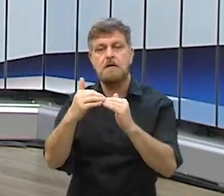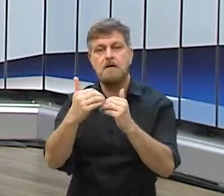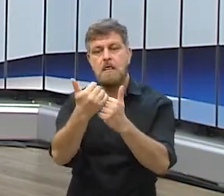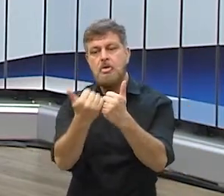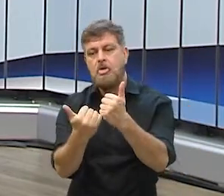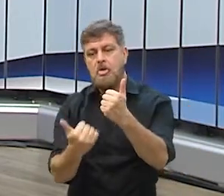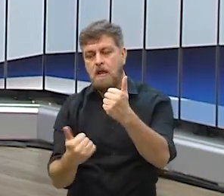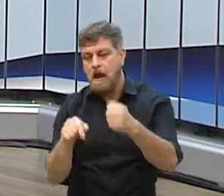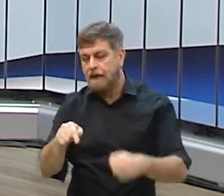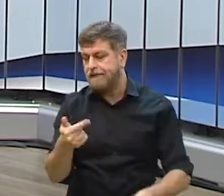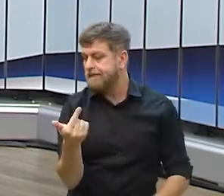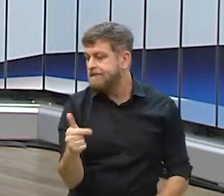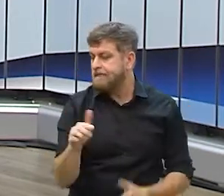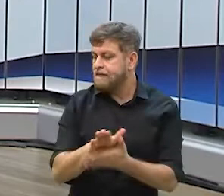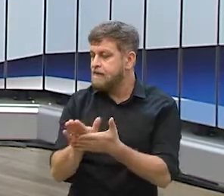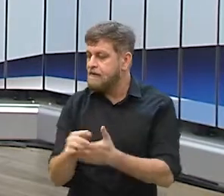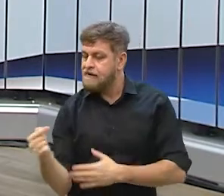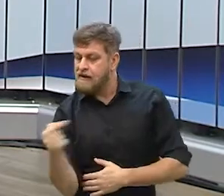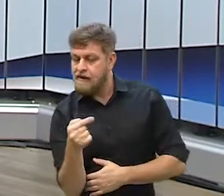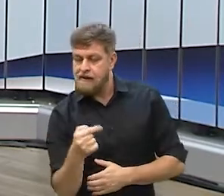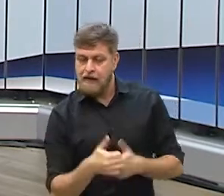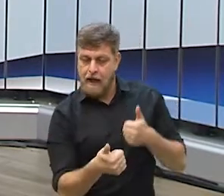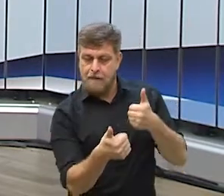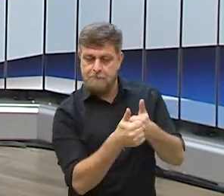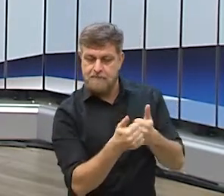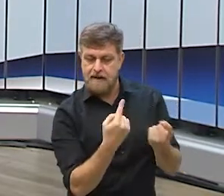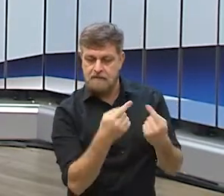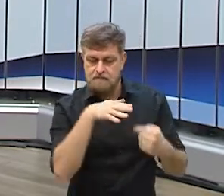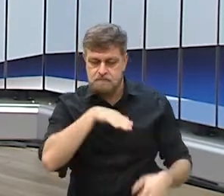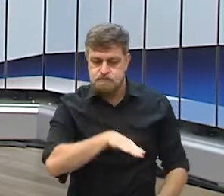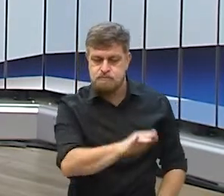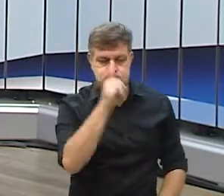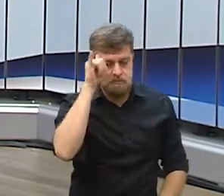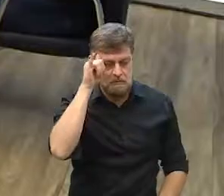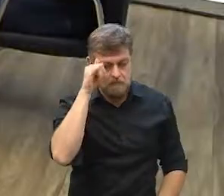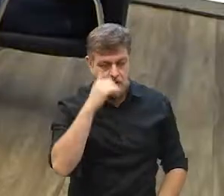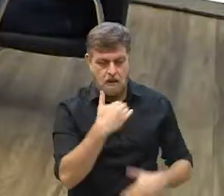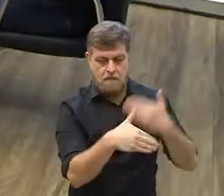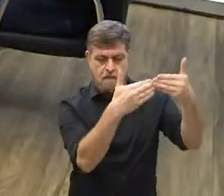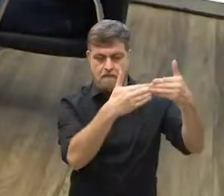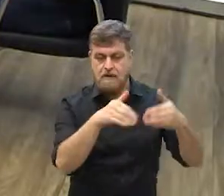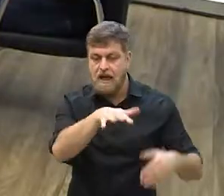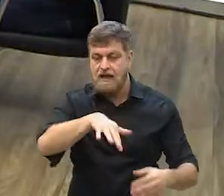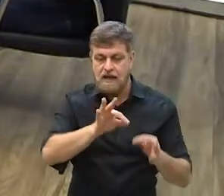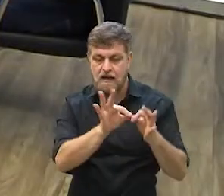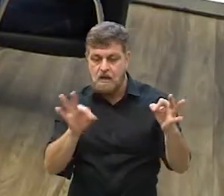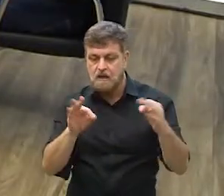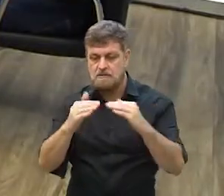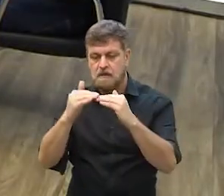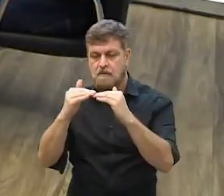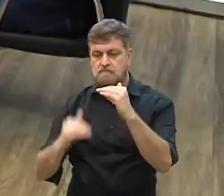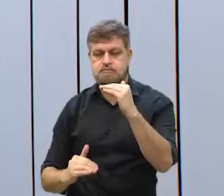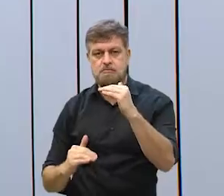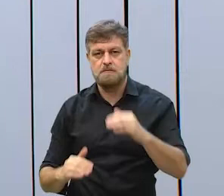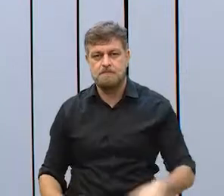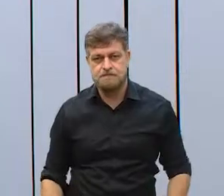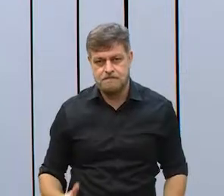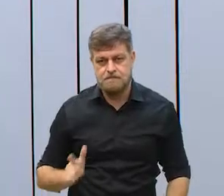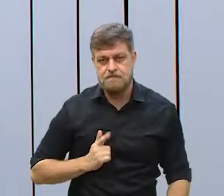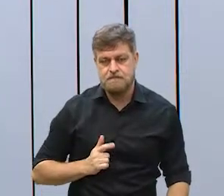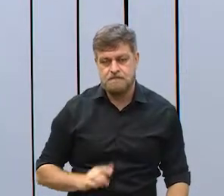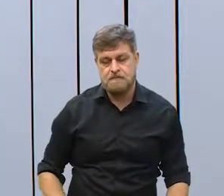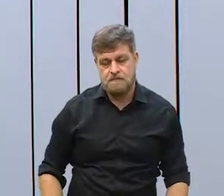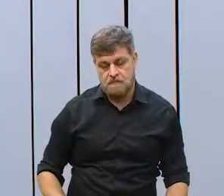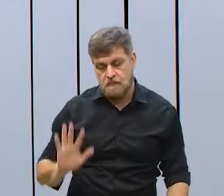está chegando nada aqui, está ficando tudo próximo de uma área. Olha, eu acho que é inevitável